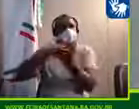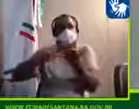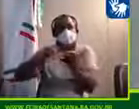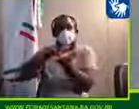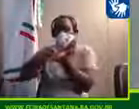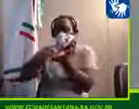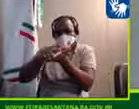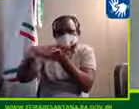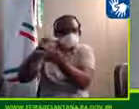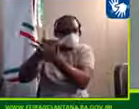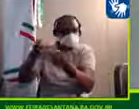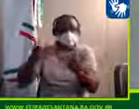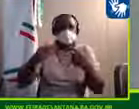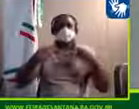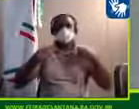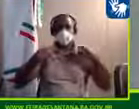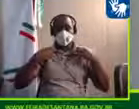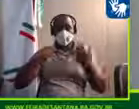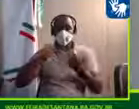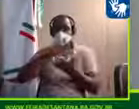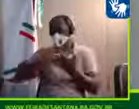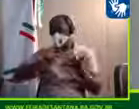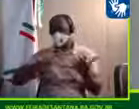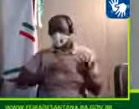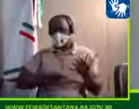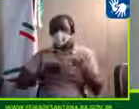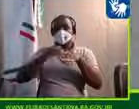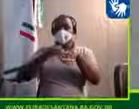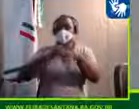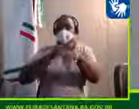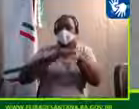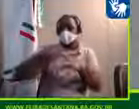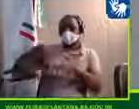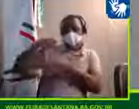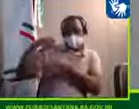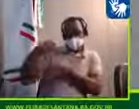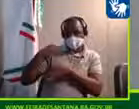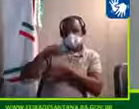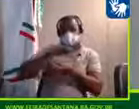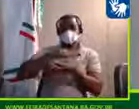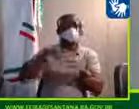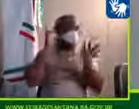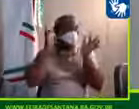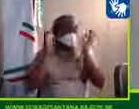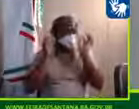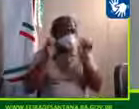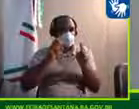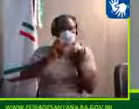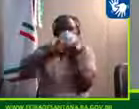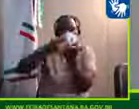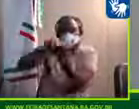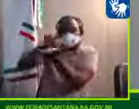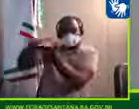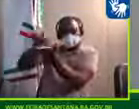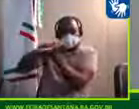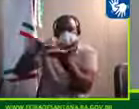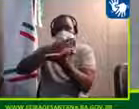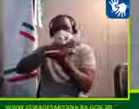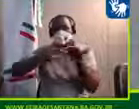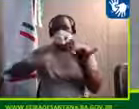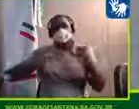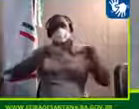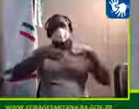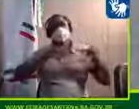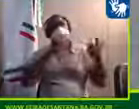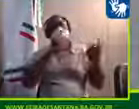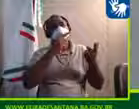artigo esportivo, calçados e bolsas e acessórios, artigos, escritórios de papelaria, despachantes e corretoras, barbearia e salão